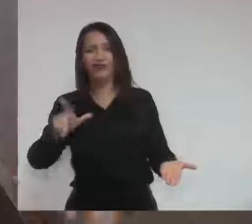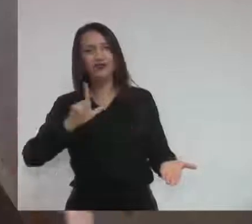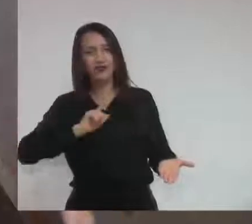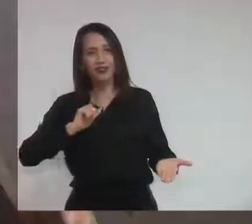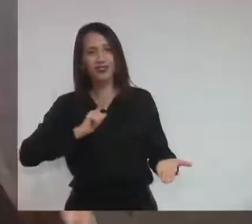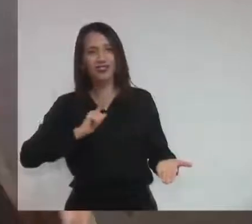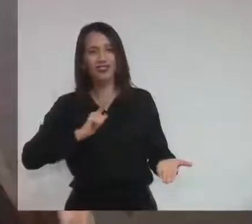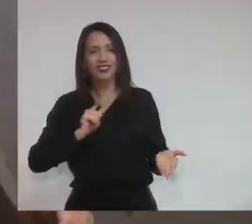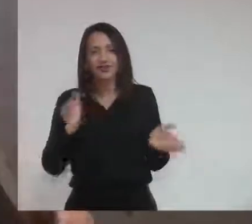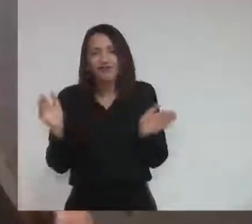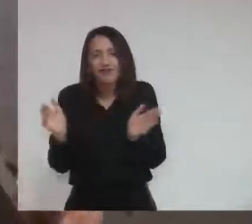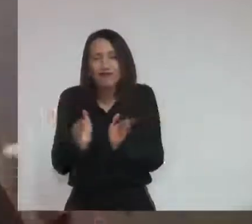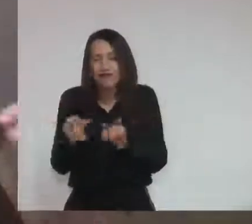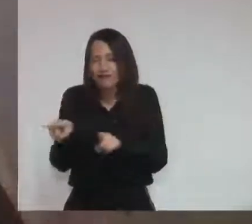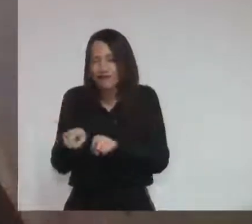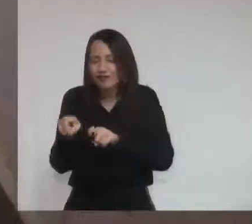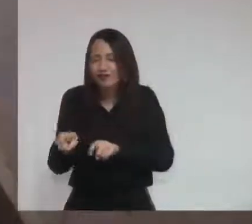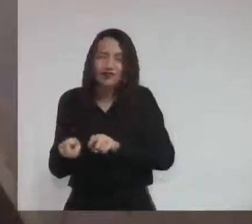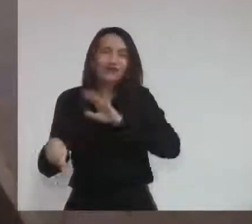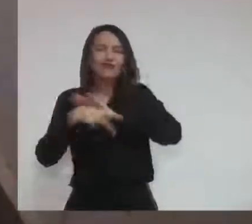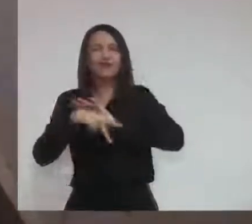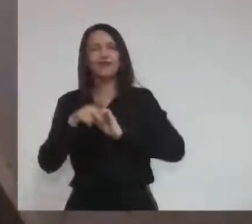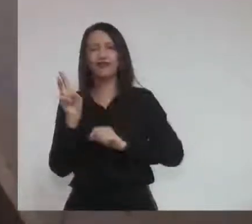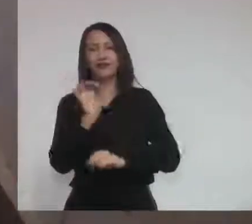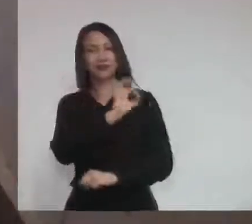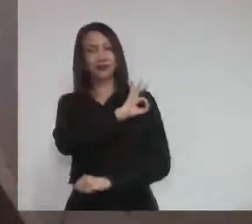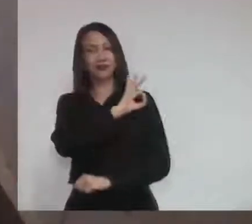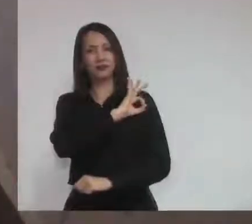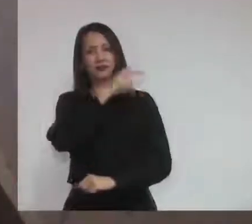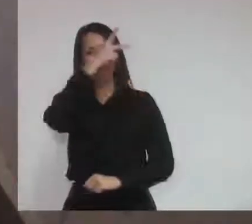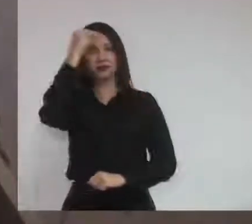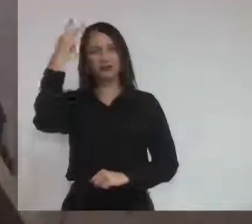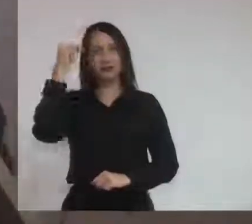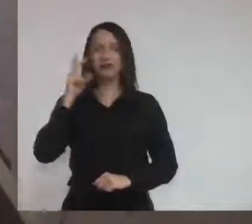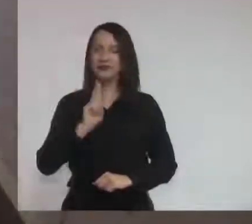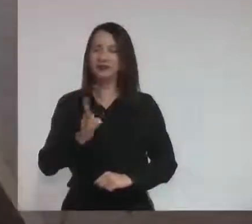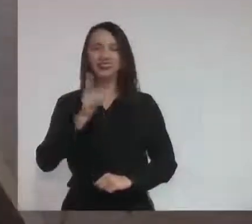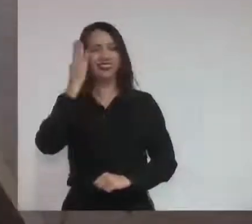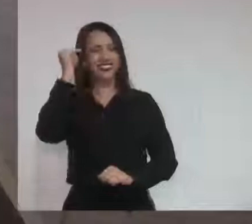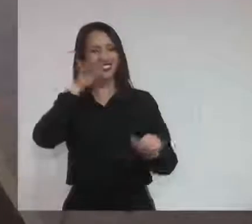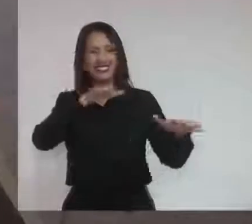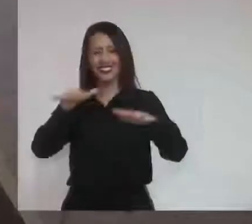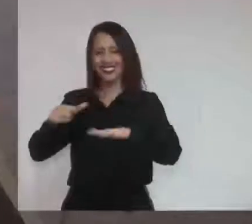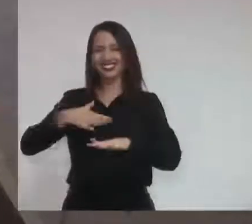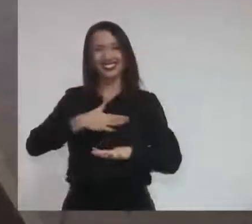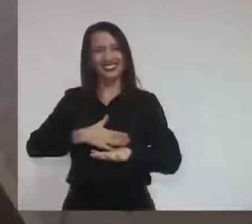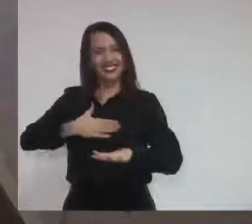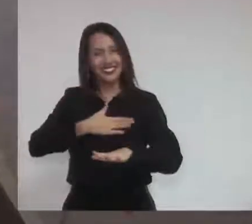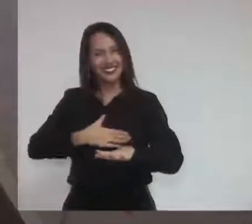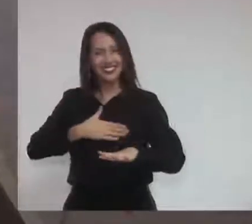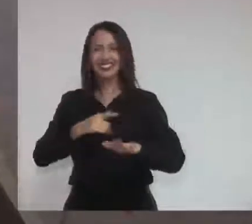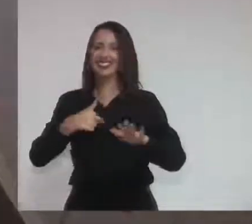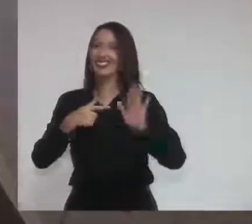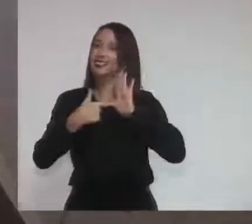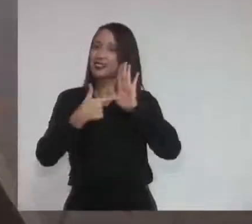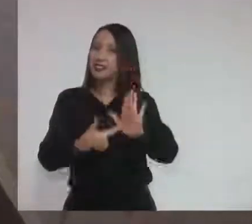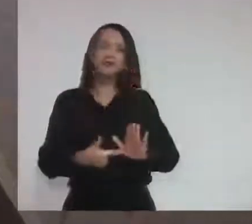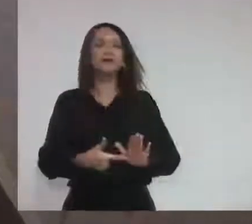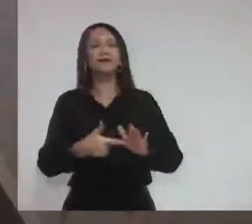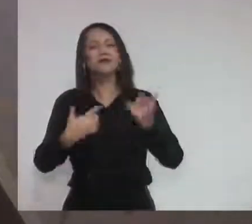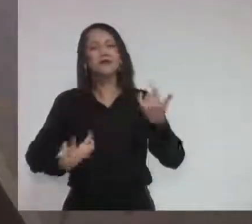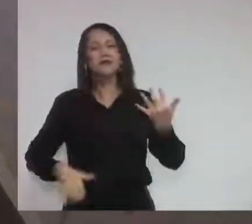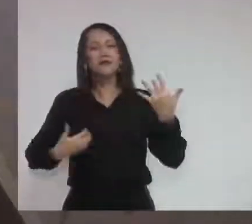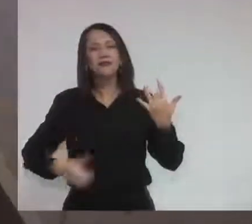mini fazenda, de cães da Guarda Municipal, uma bela apresentação que sempre faz sucesso ali. Em seguida, a apresentação de Folia de